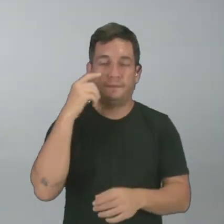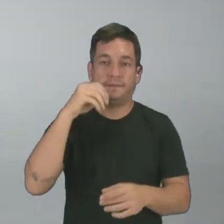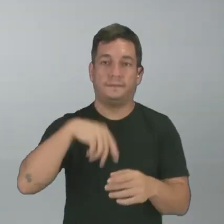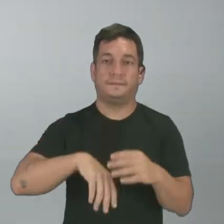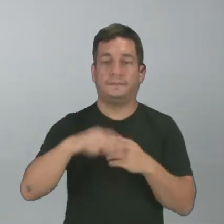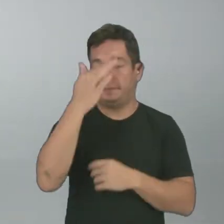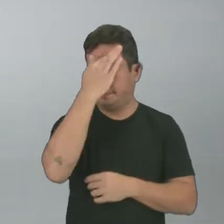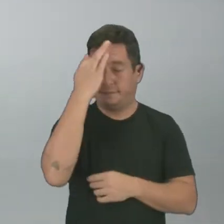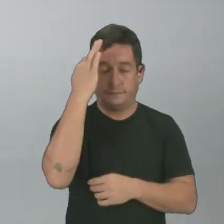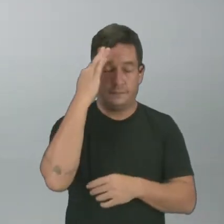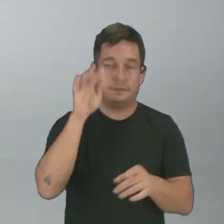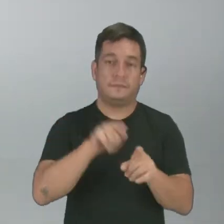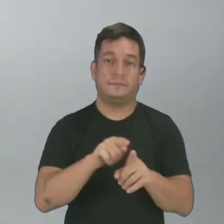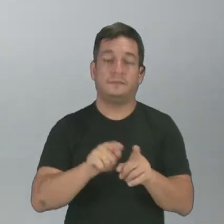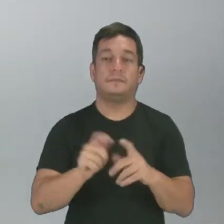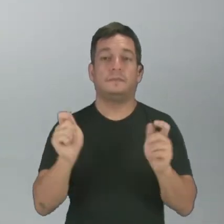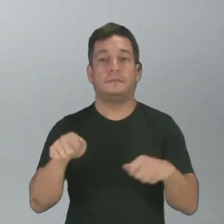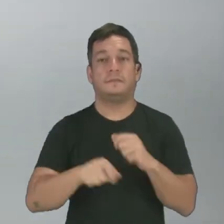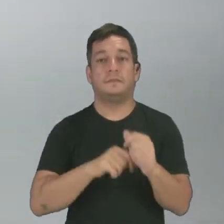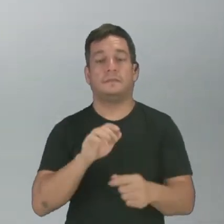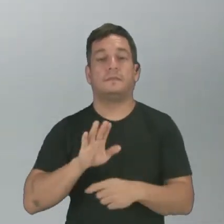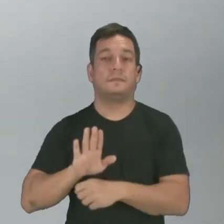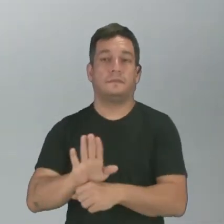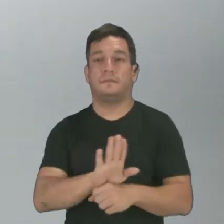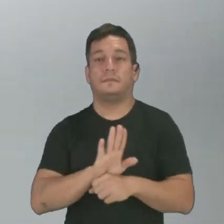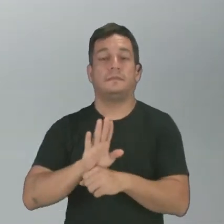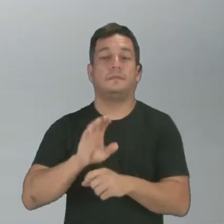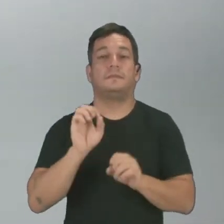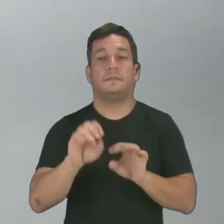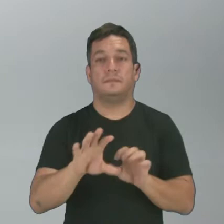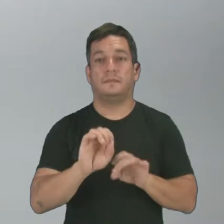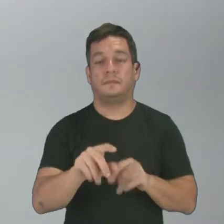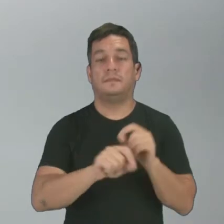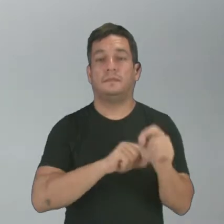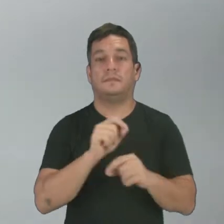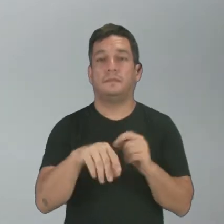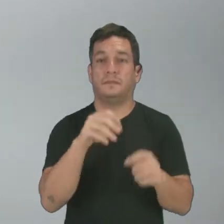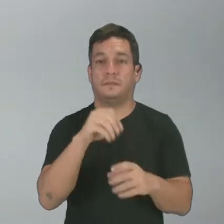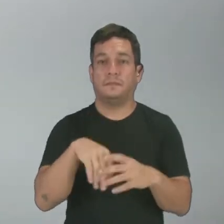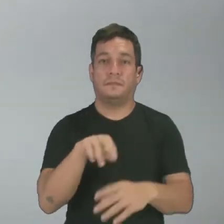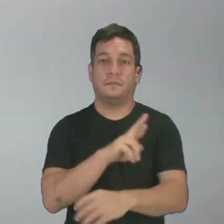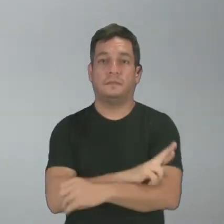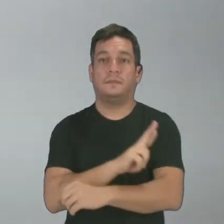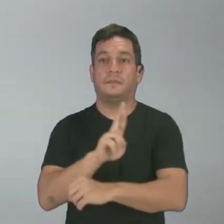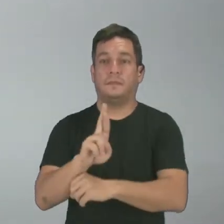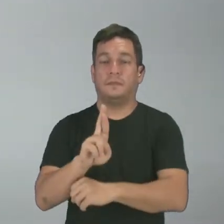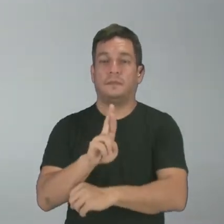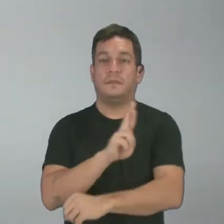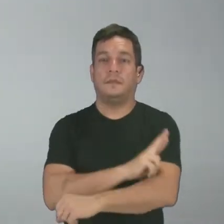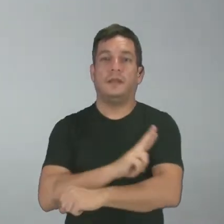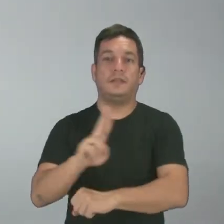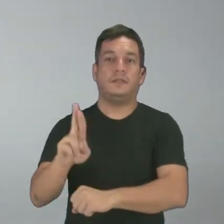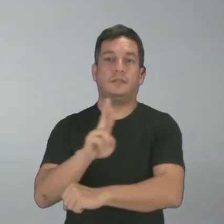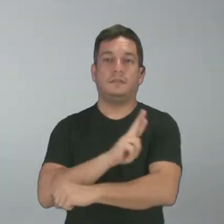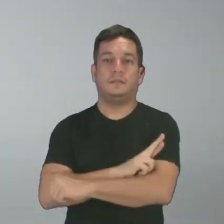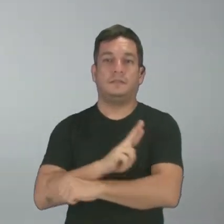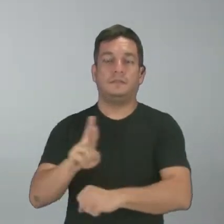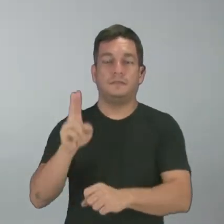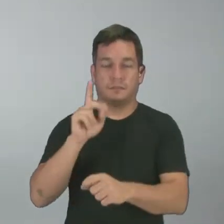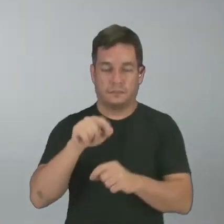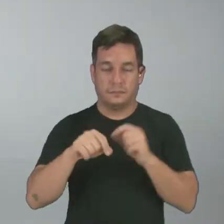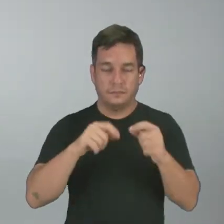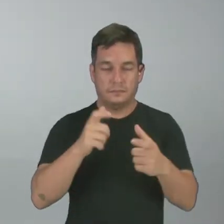filosofia, mas que ela pode ser trabalhada também nas religiões. Lembrando que as religiões, em sua maioria,